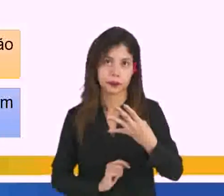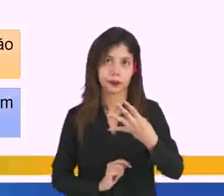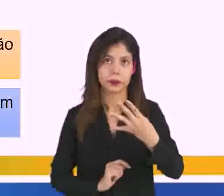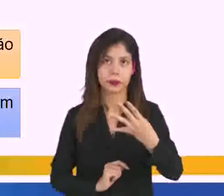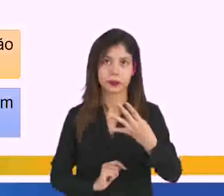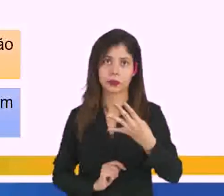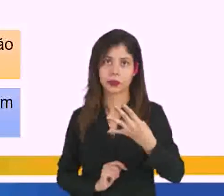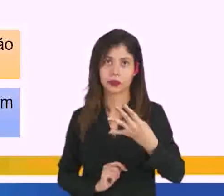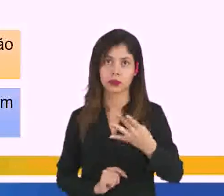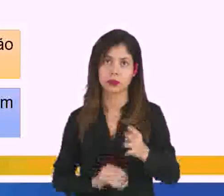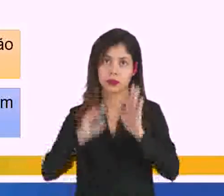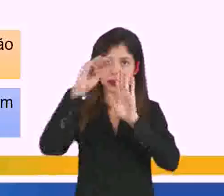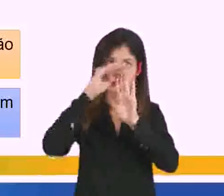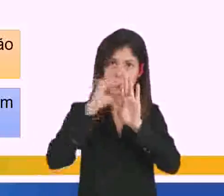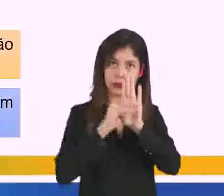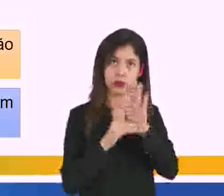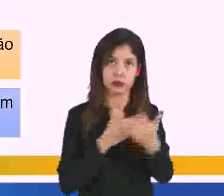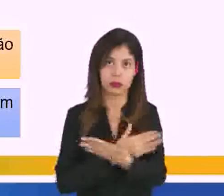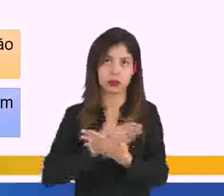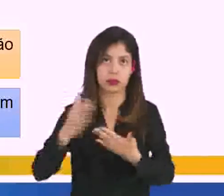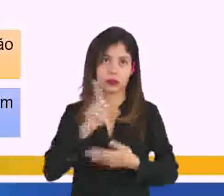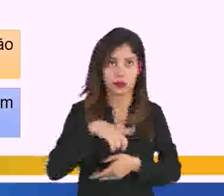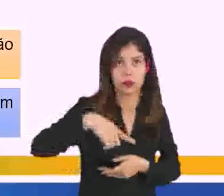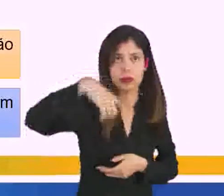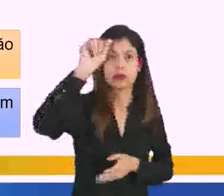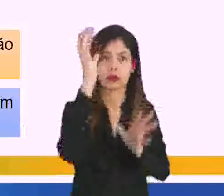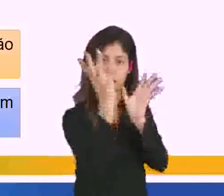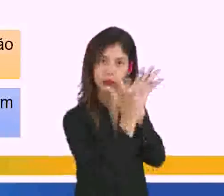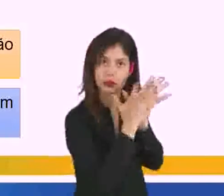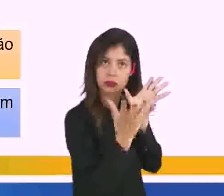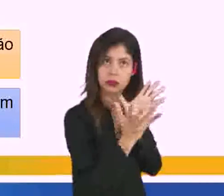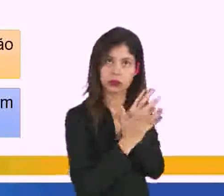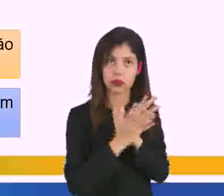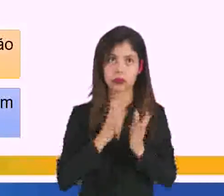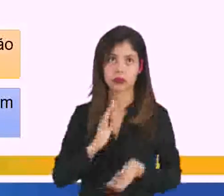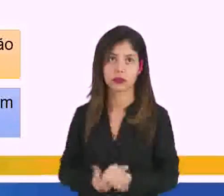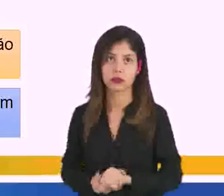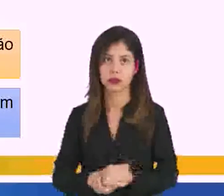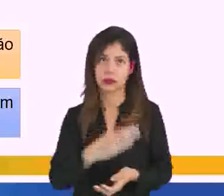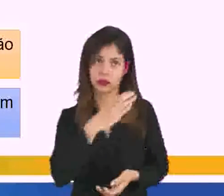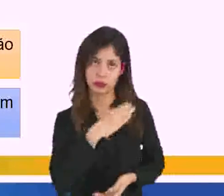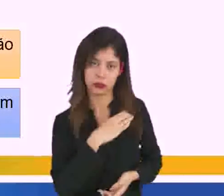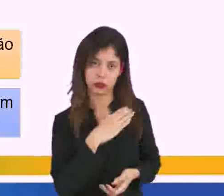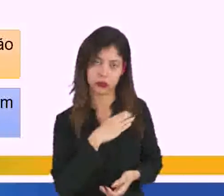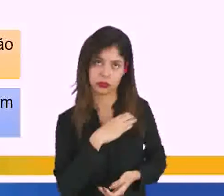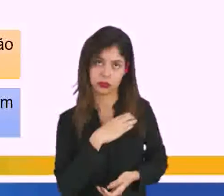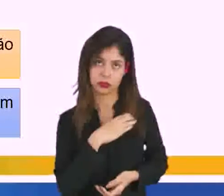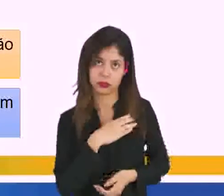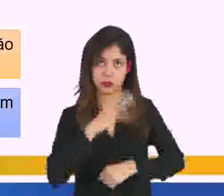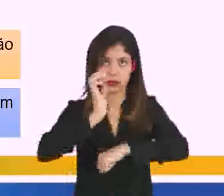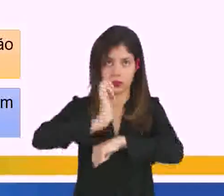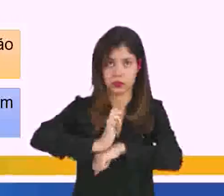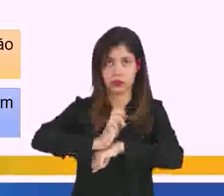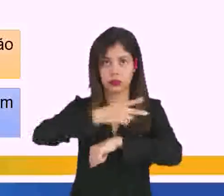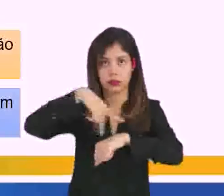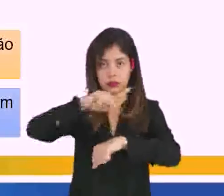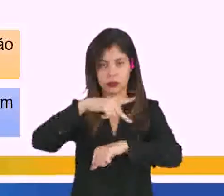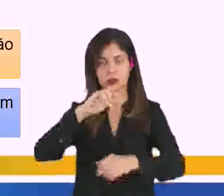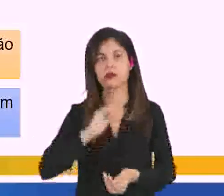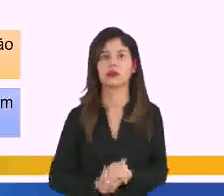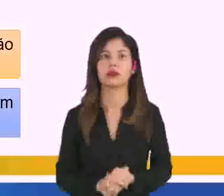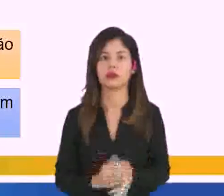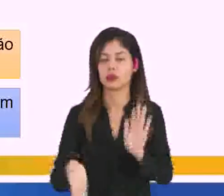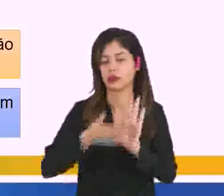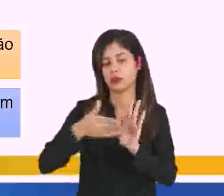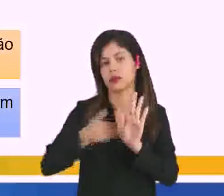por conglomerados tem como fase inicial a seleção de um grupo, né? Cidade ou estado em um